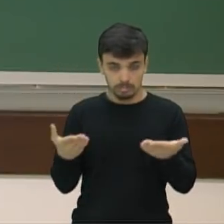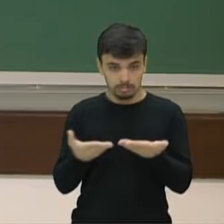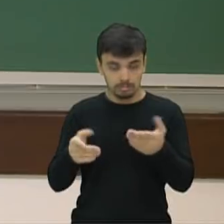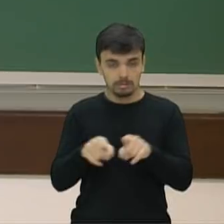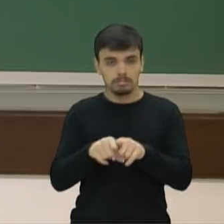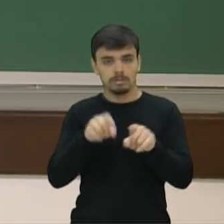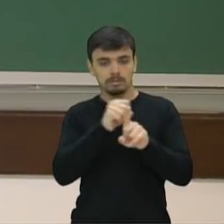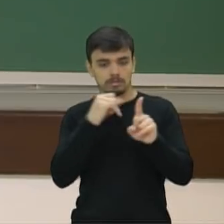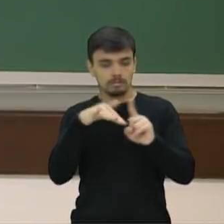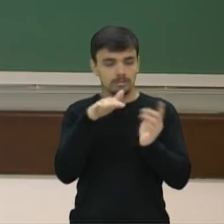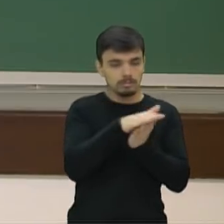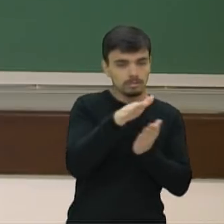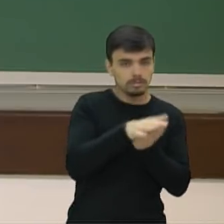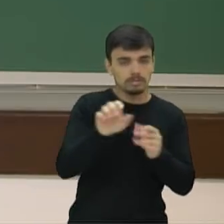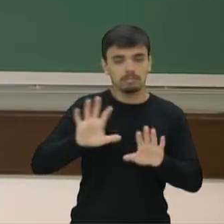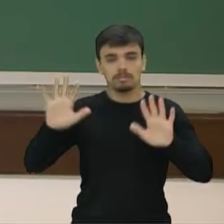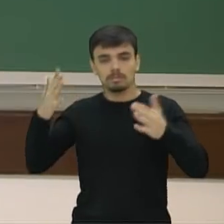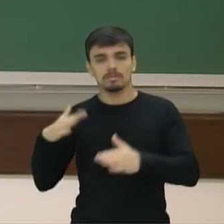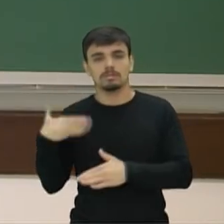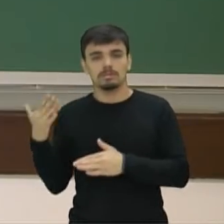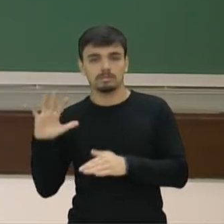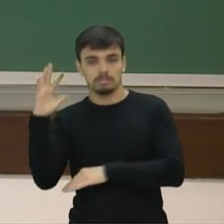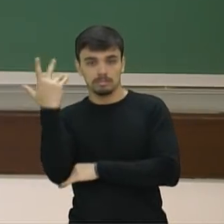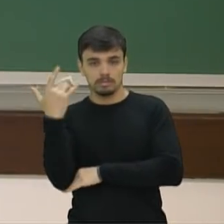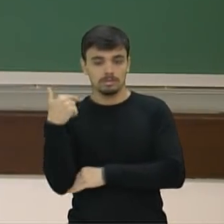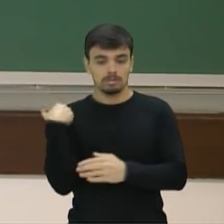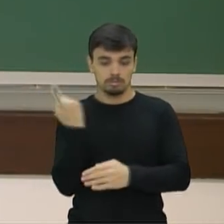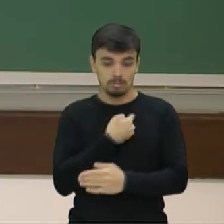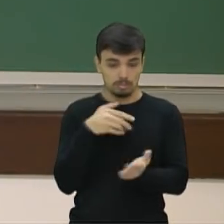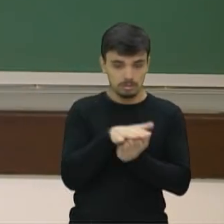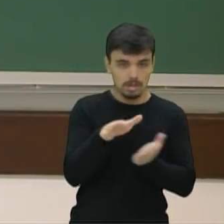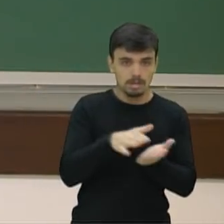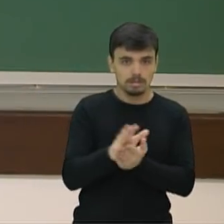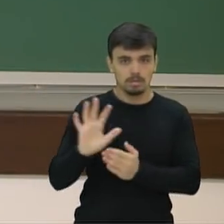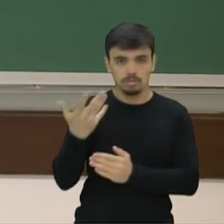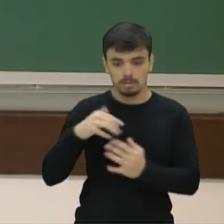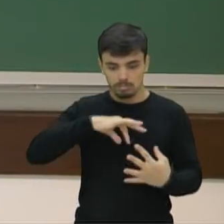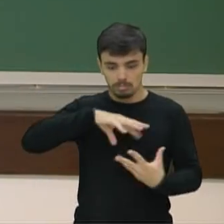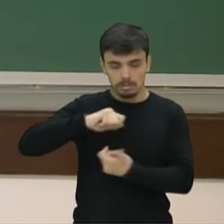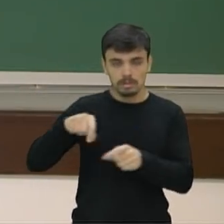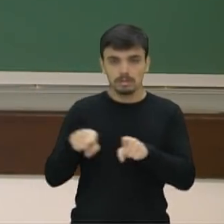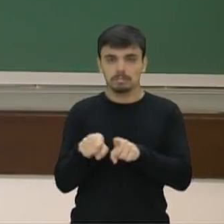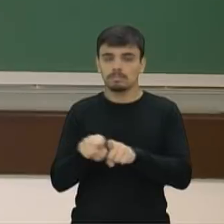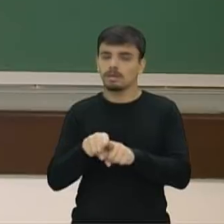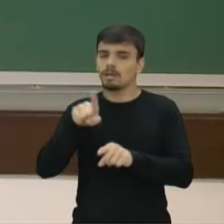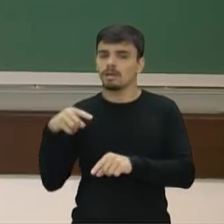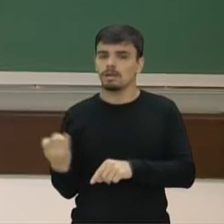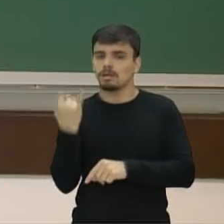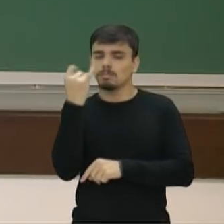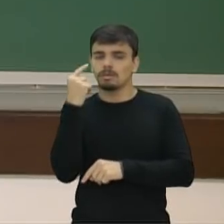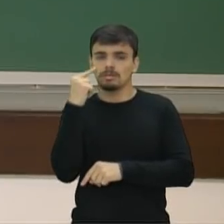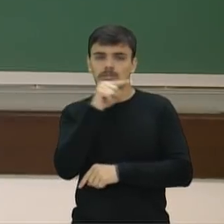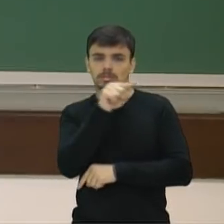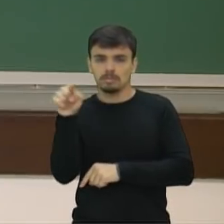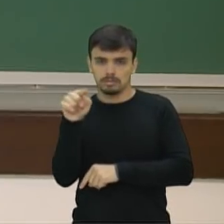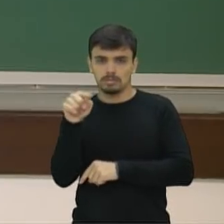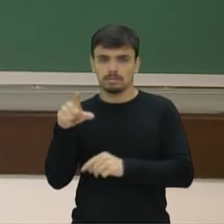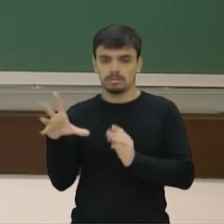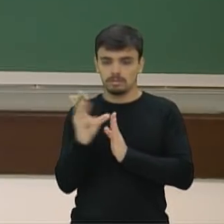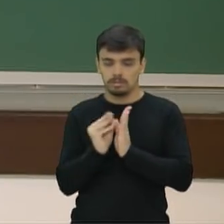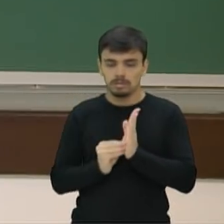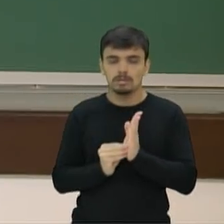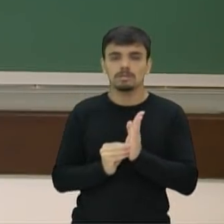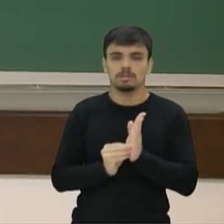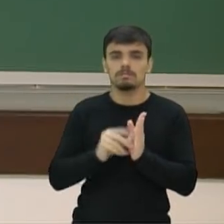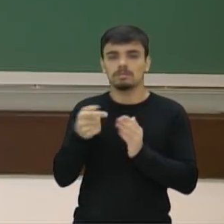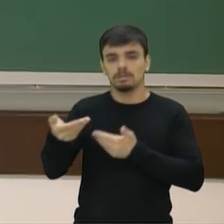da sociedade de consumo e dos impactos ambientais que o nosso consumo gera para o nosso planeta. Então é importante que você tenha realizado as anotações, que